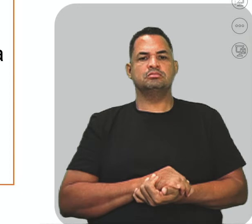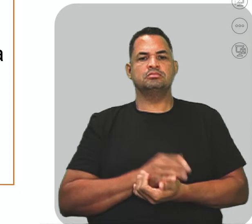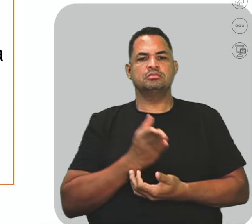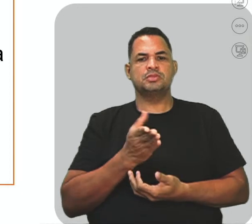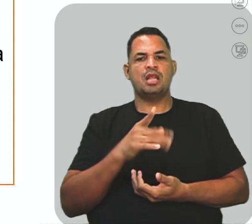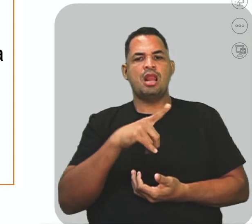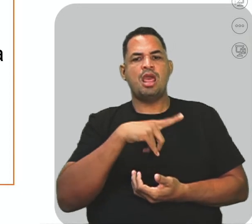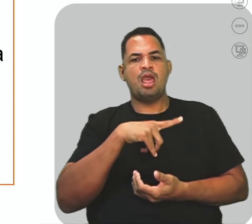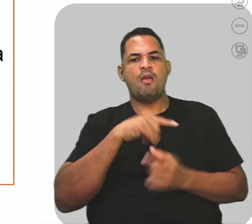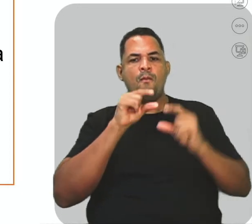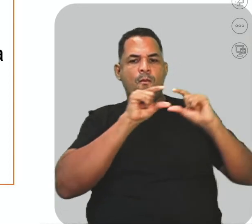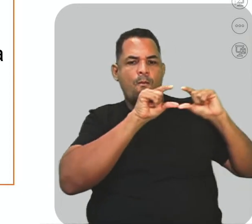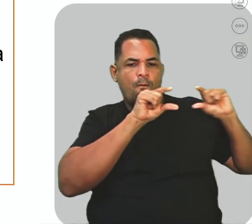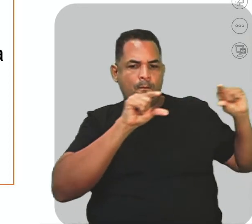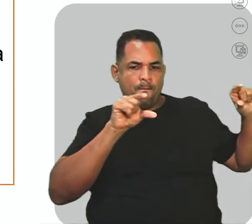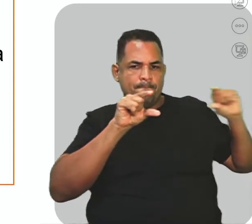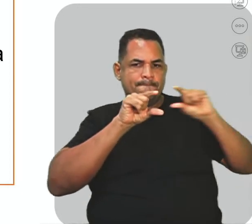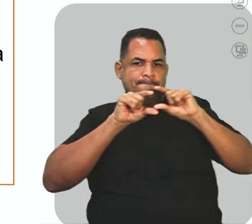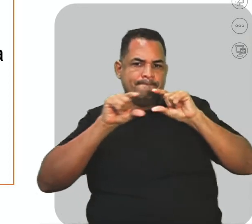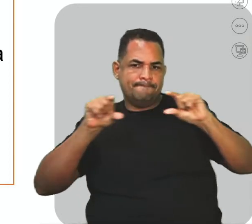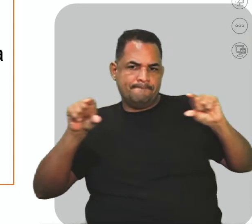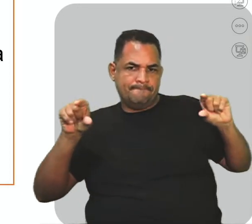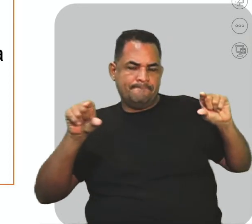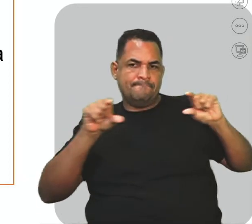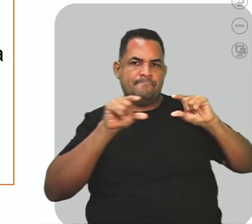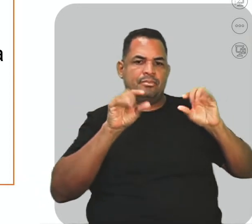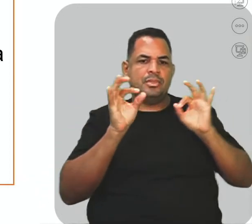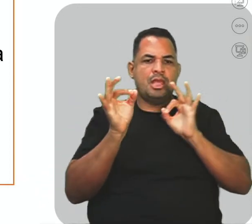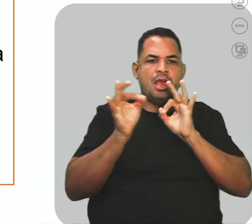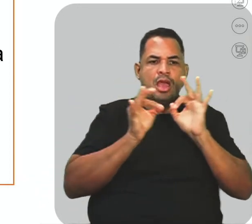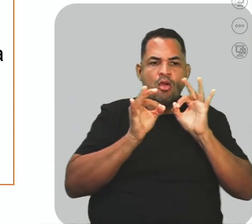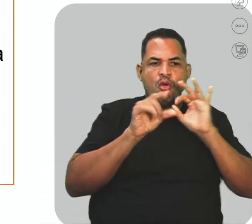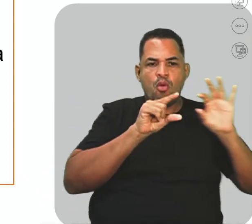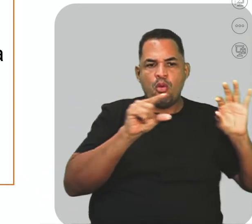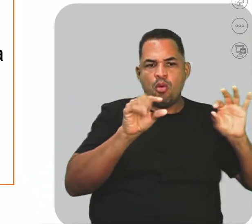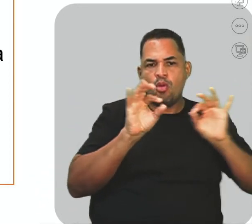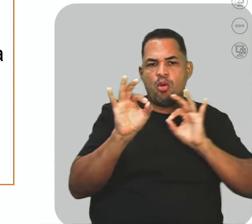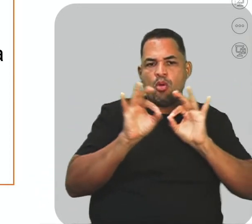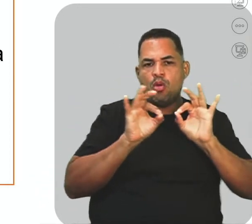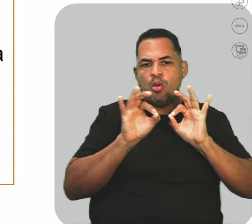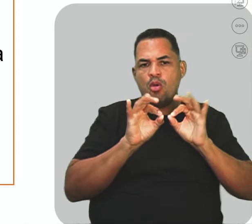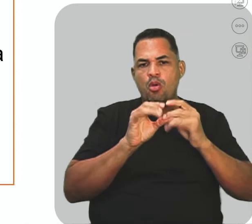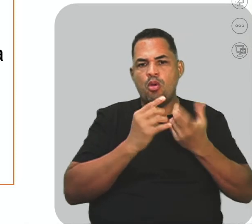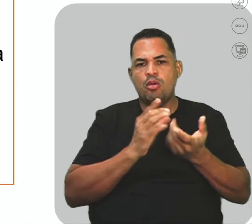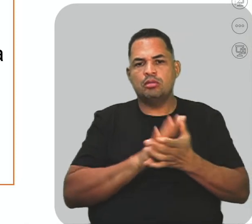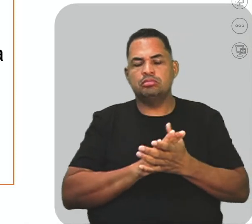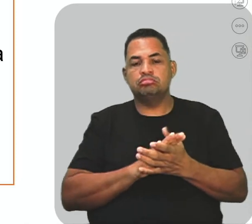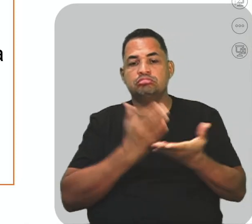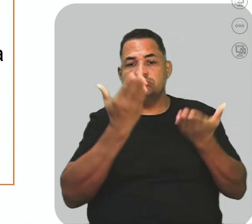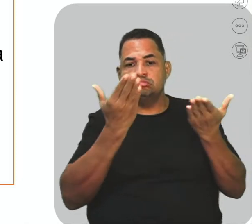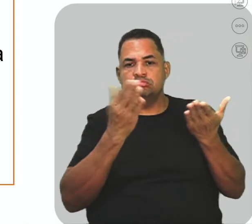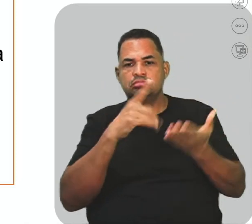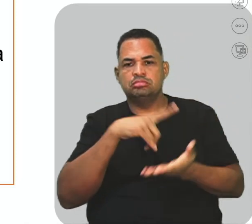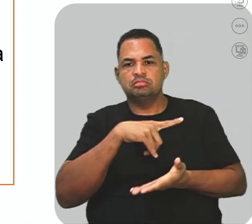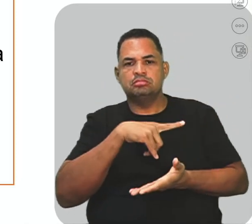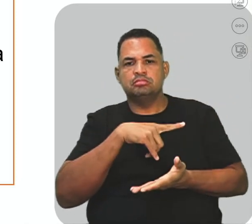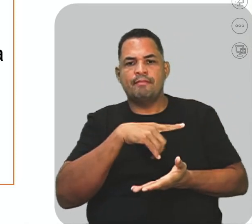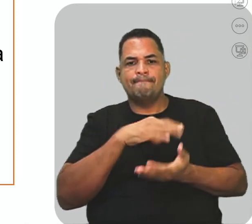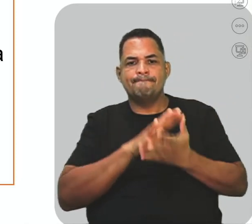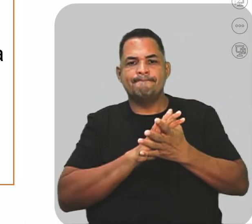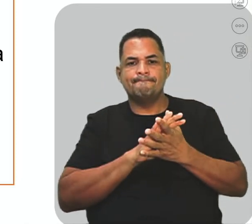como período a frase organizada em oração. E aí, nesse caso, nós vamos